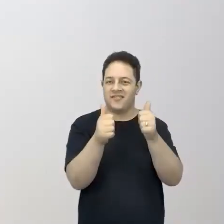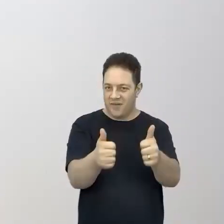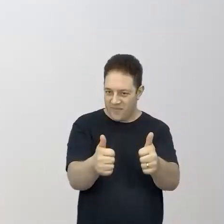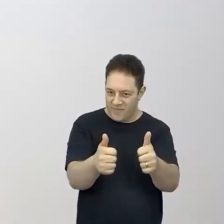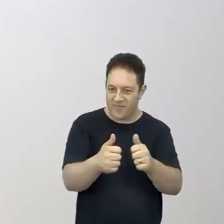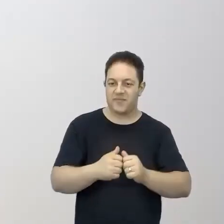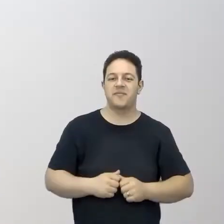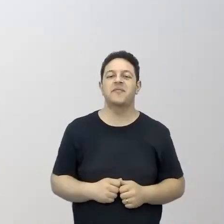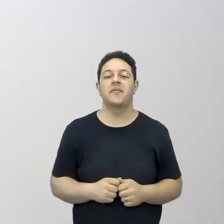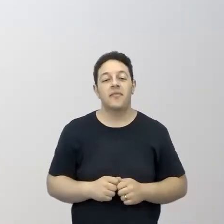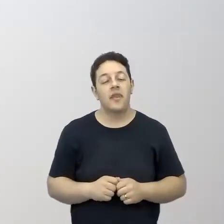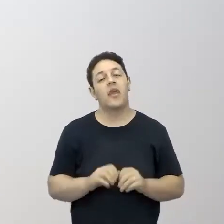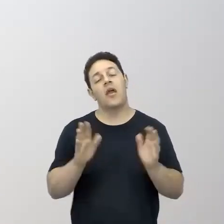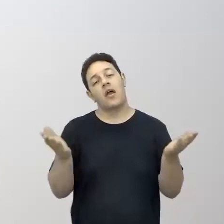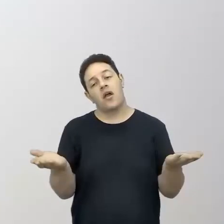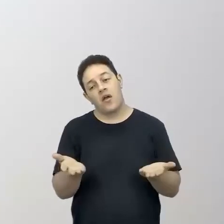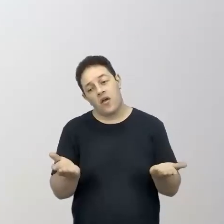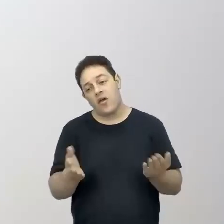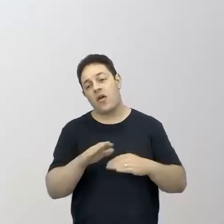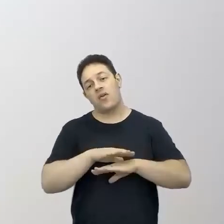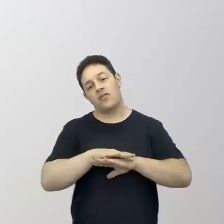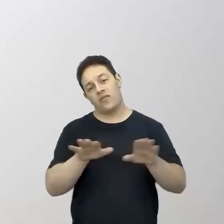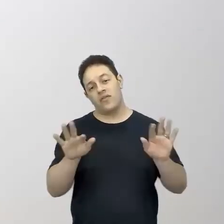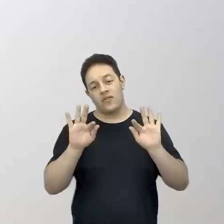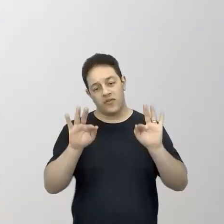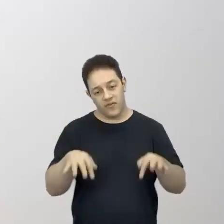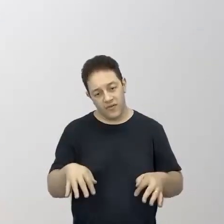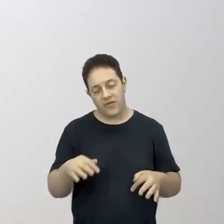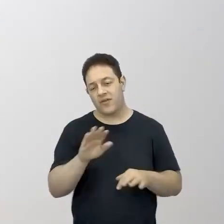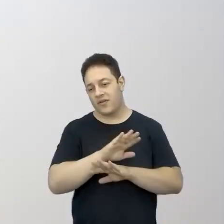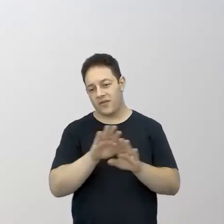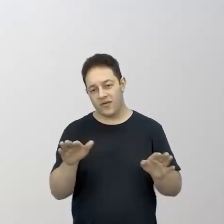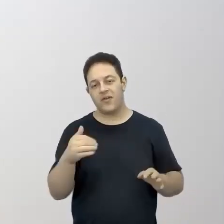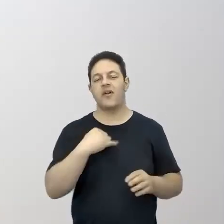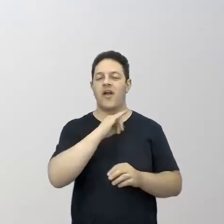bom? Eu vou ficando por aqui, dessa